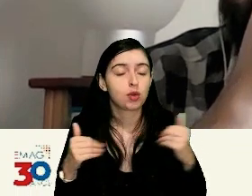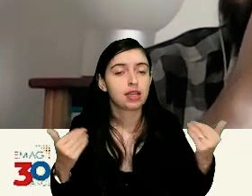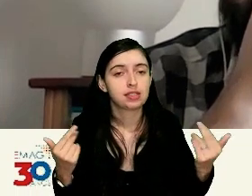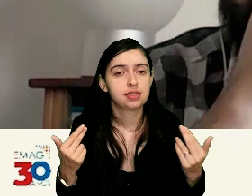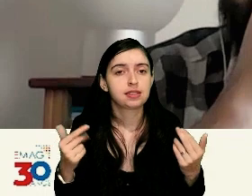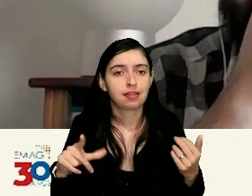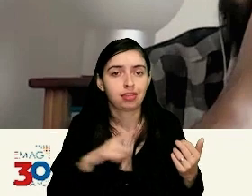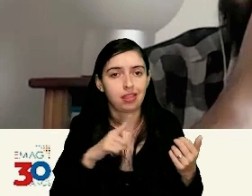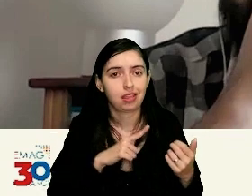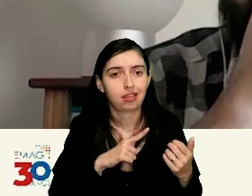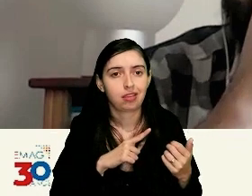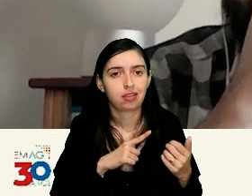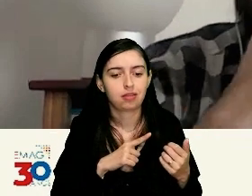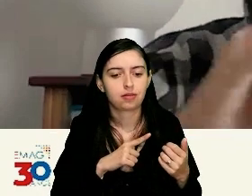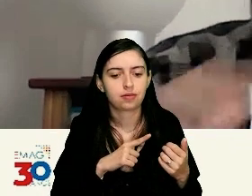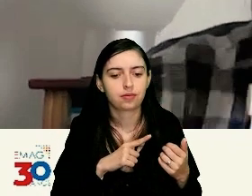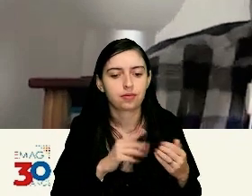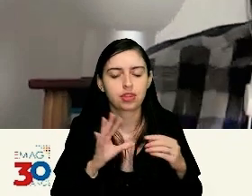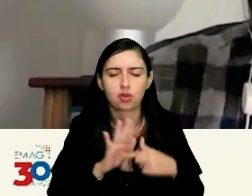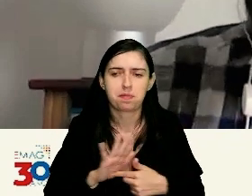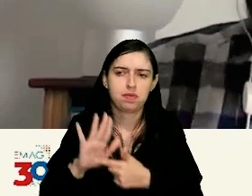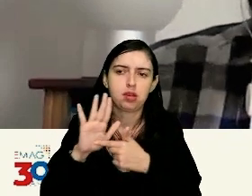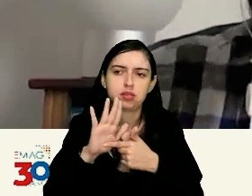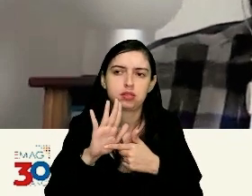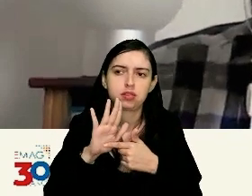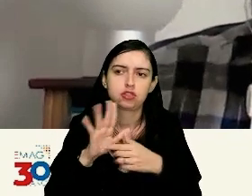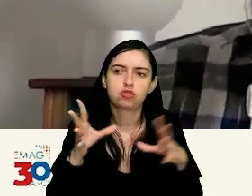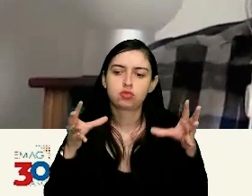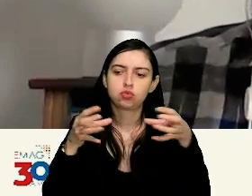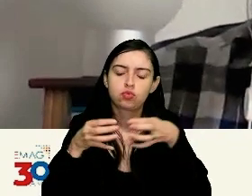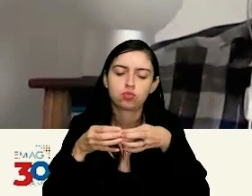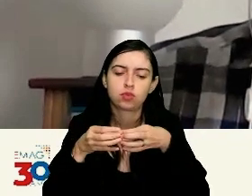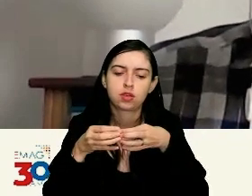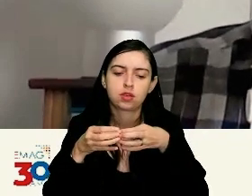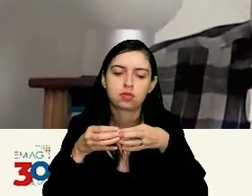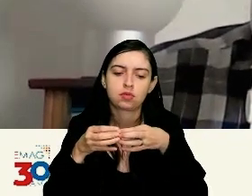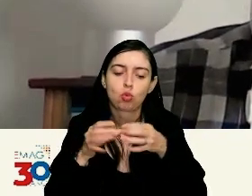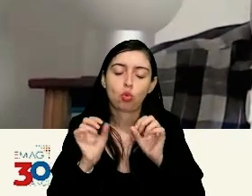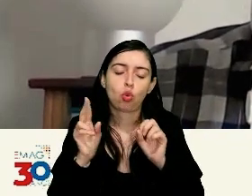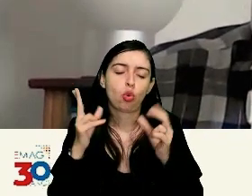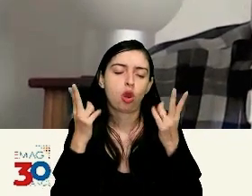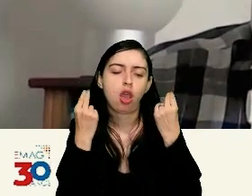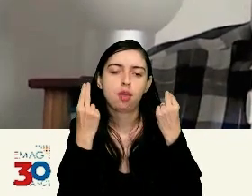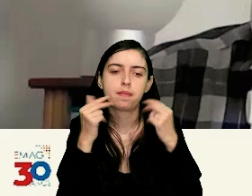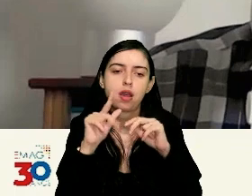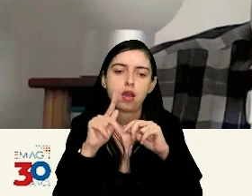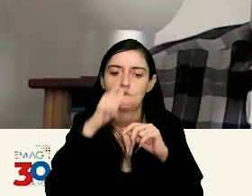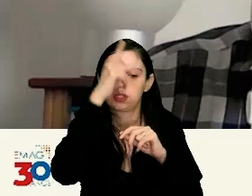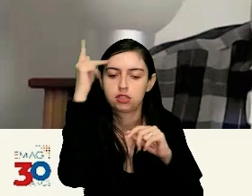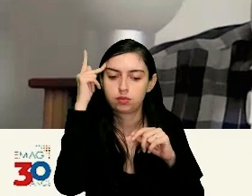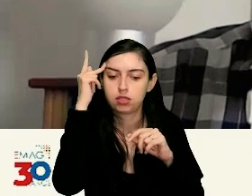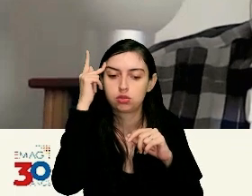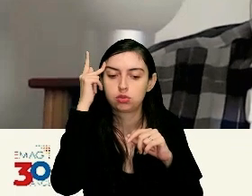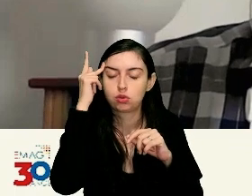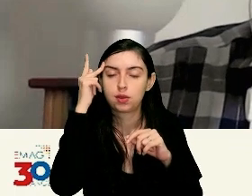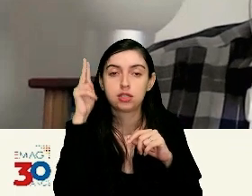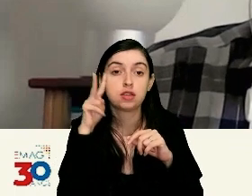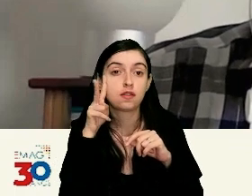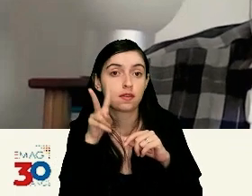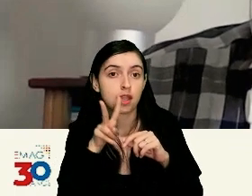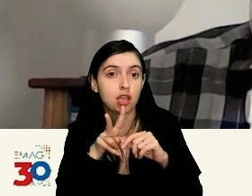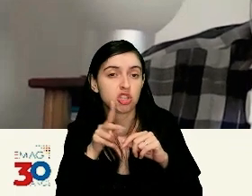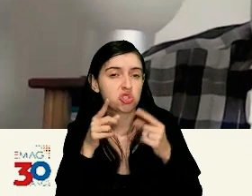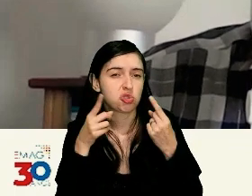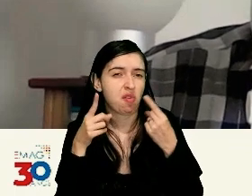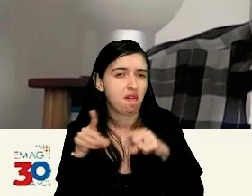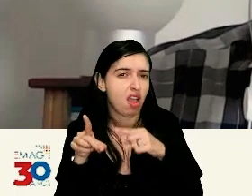são postas ou que faz parte de uma forma natural das vidas das pessoas através da nossa lente julgadora e